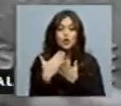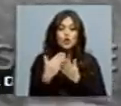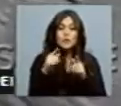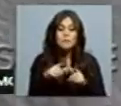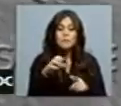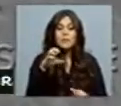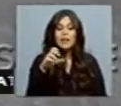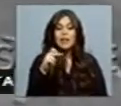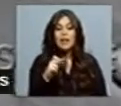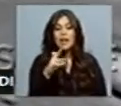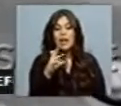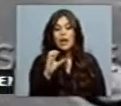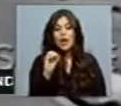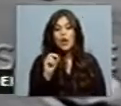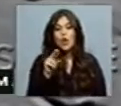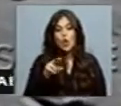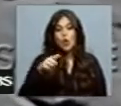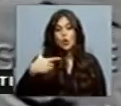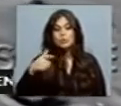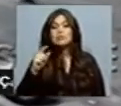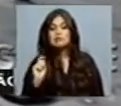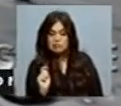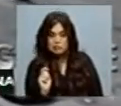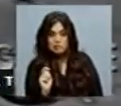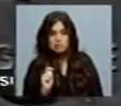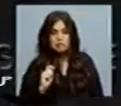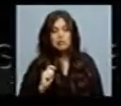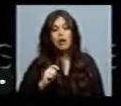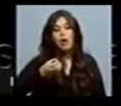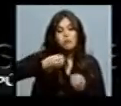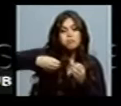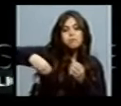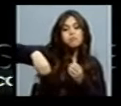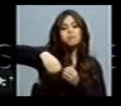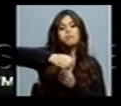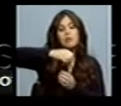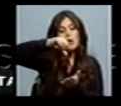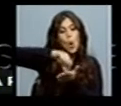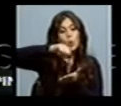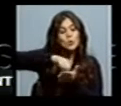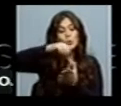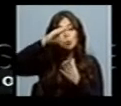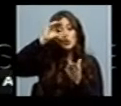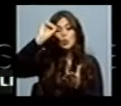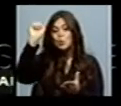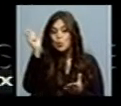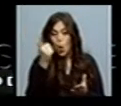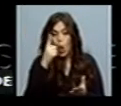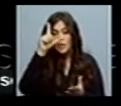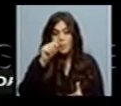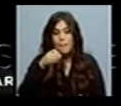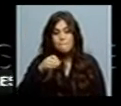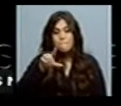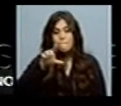Caronte, no seu movimento orbital à volta de Plutão, quando nós temos Caronte portanto, no meio do Sol e de Plutão,